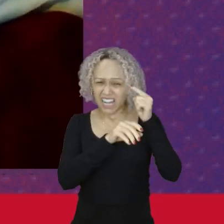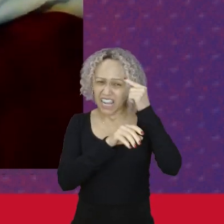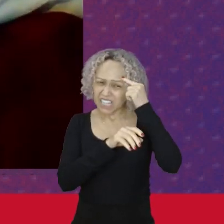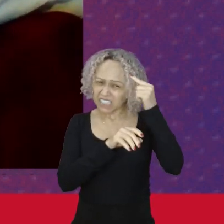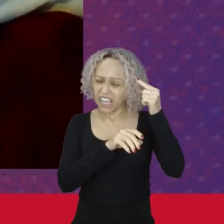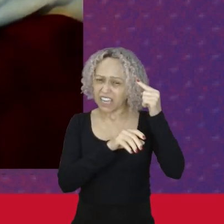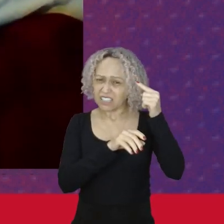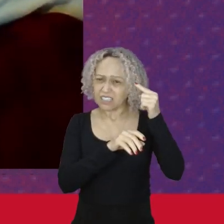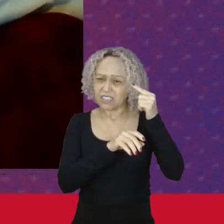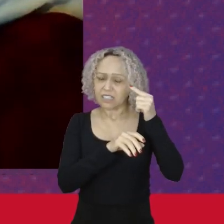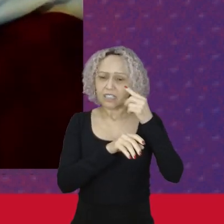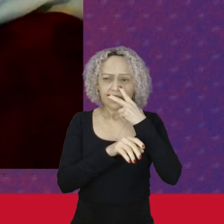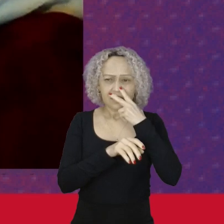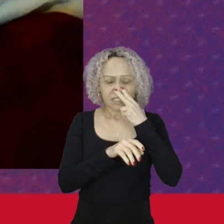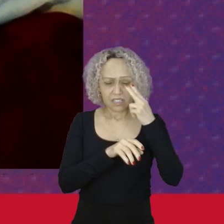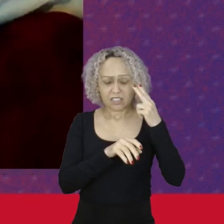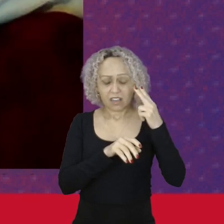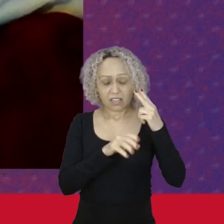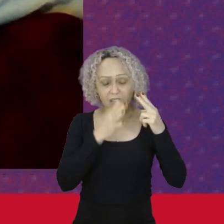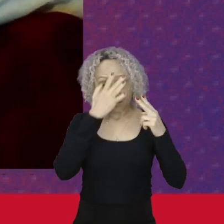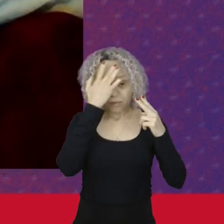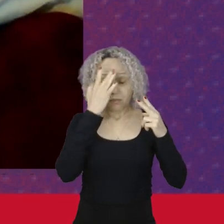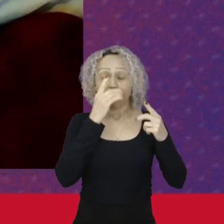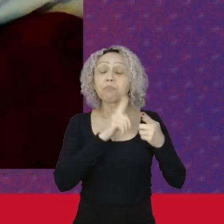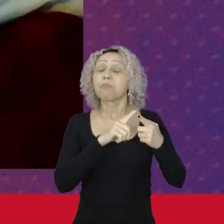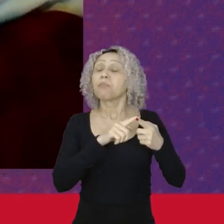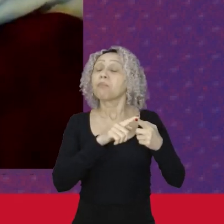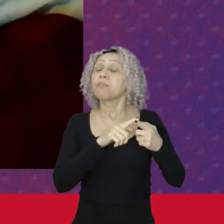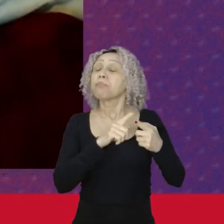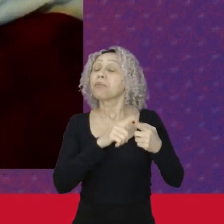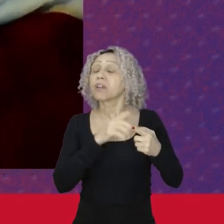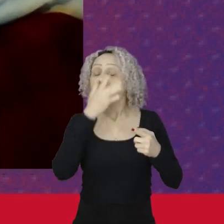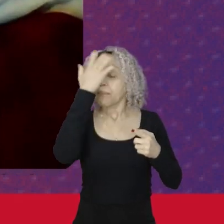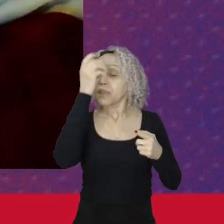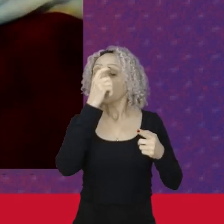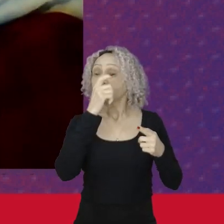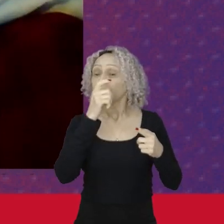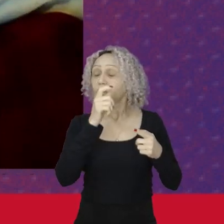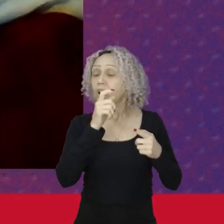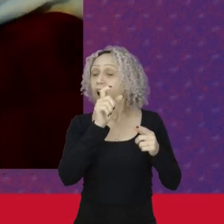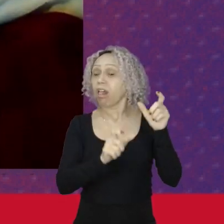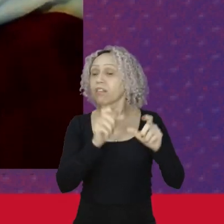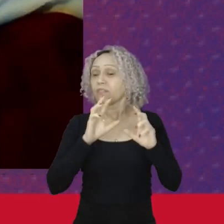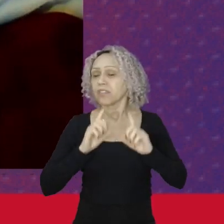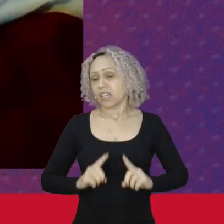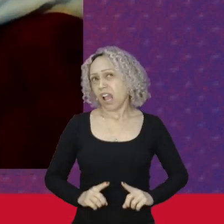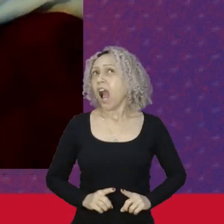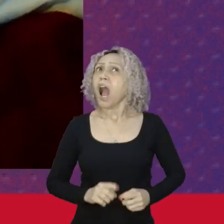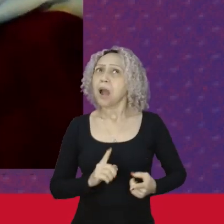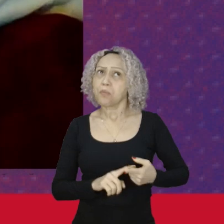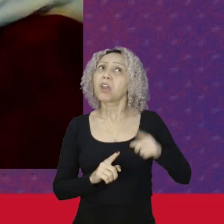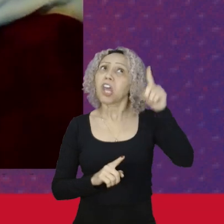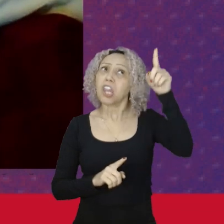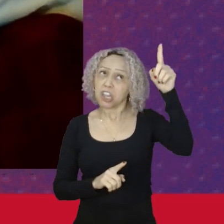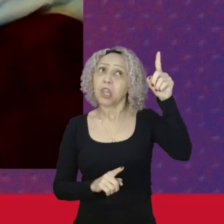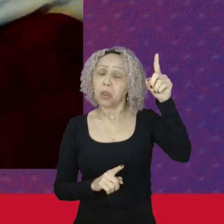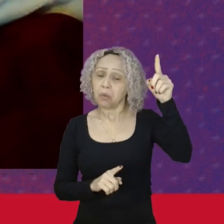a deficiência é fruto da ação demoníaca do corpo, porque na